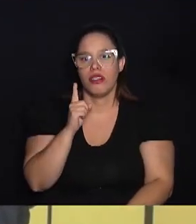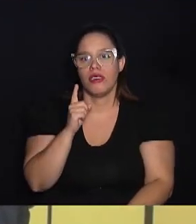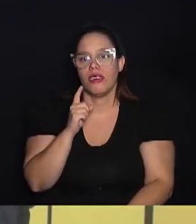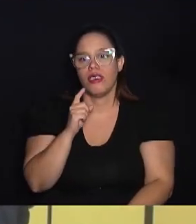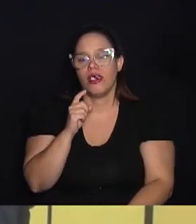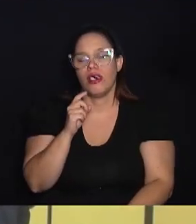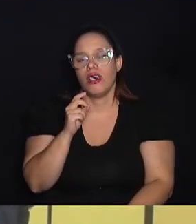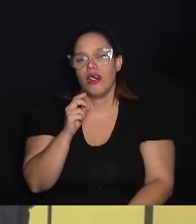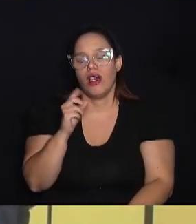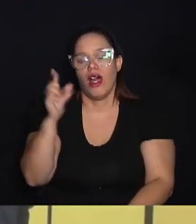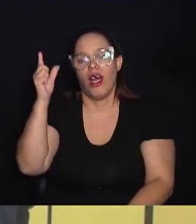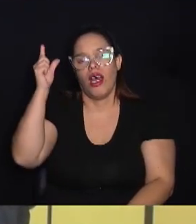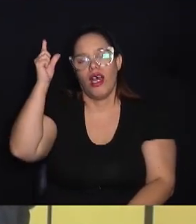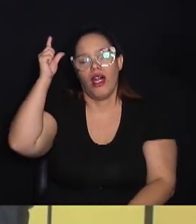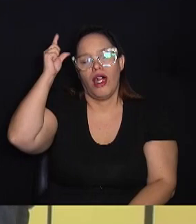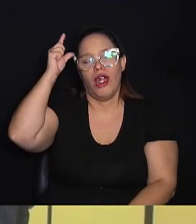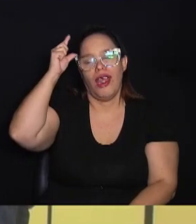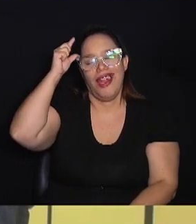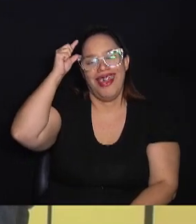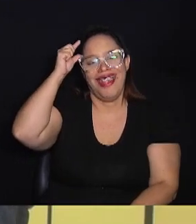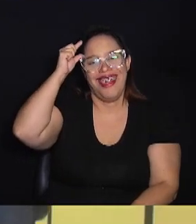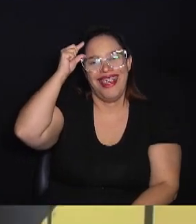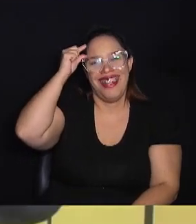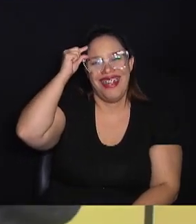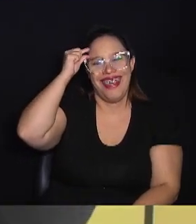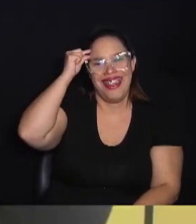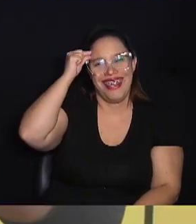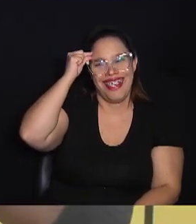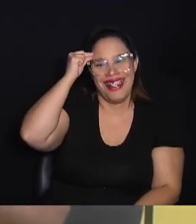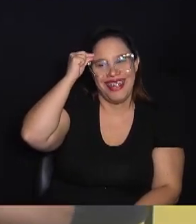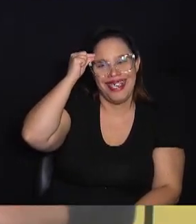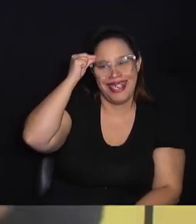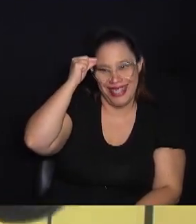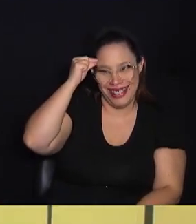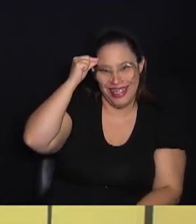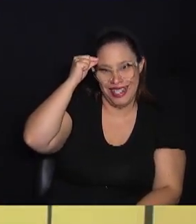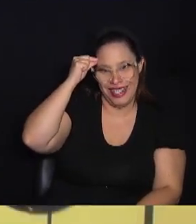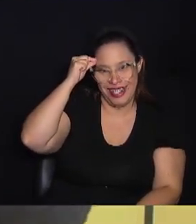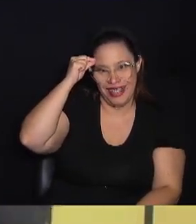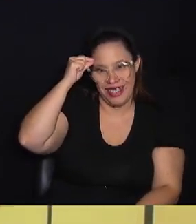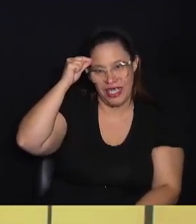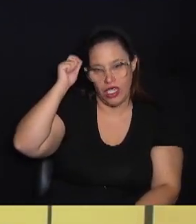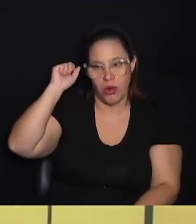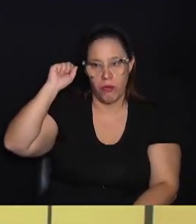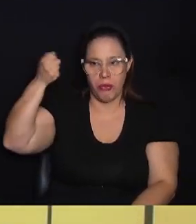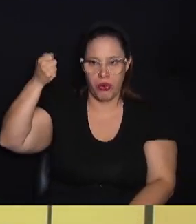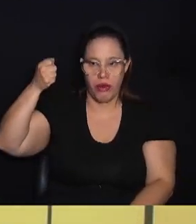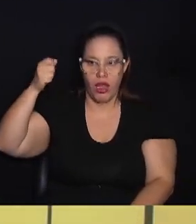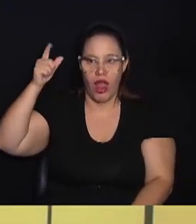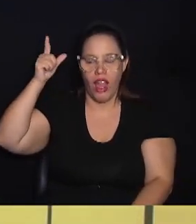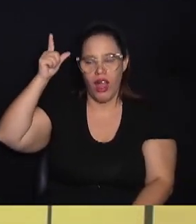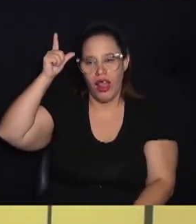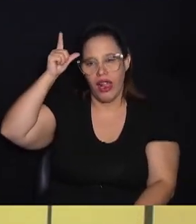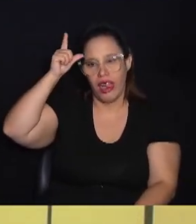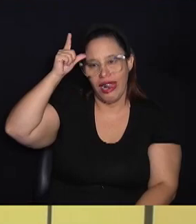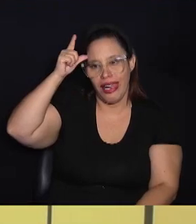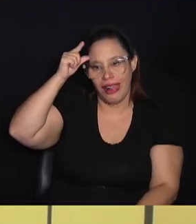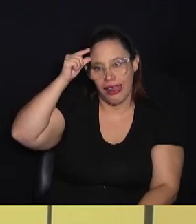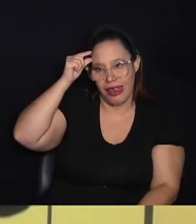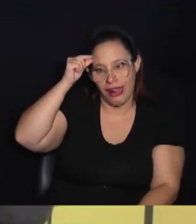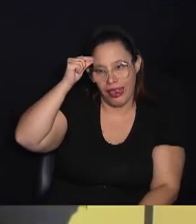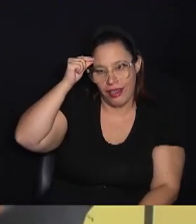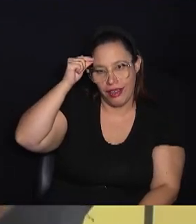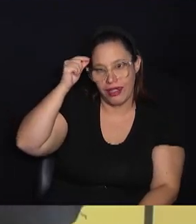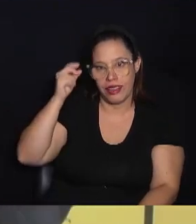relaxamento Uhum que é um sistema que você desliga Qual é esse sistema por faor o sistema de